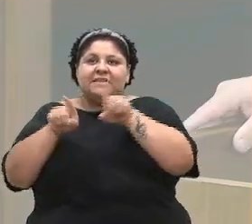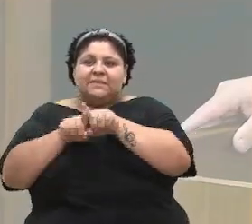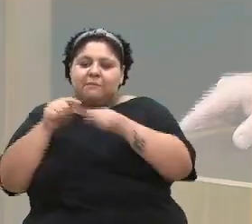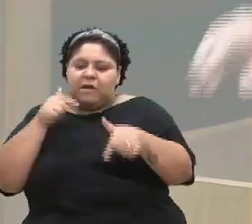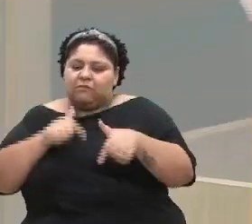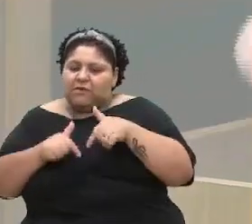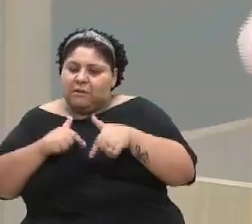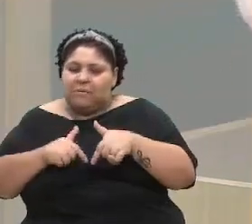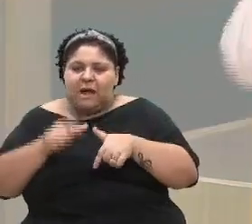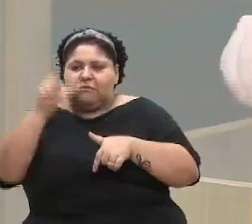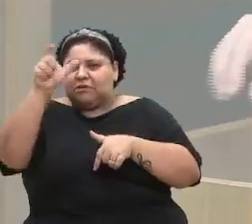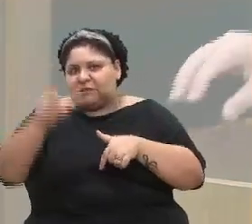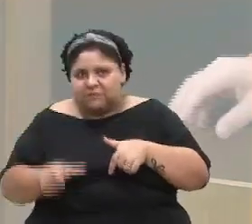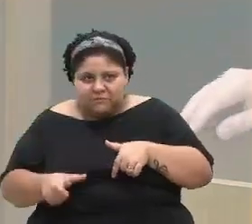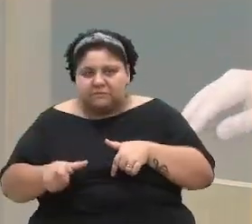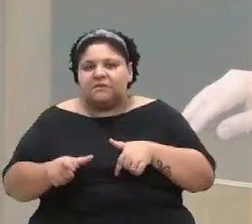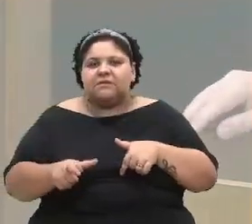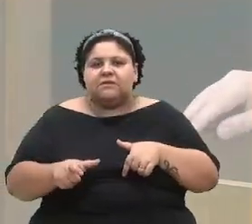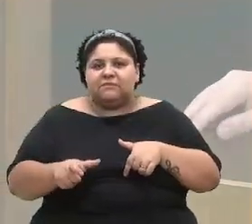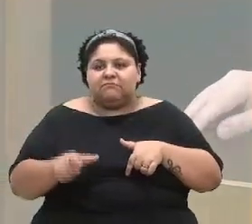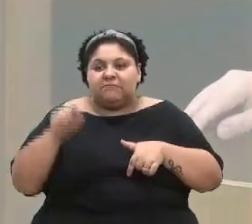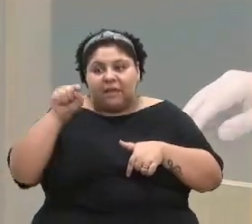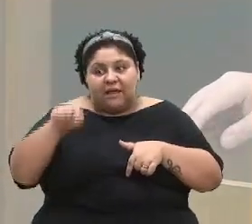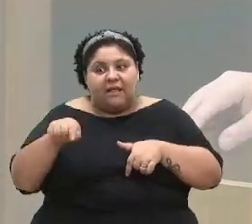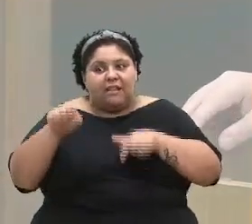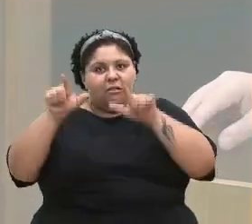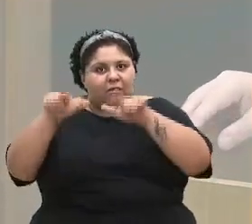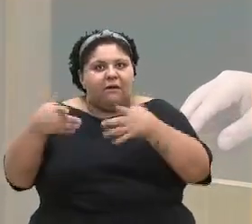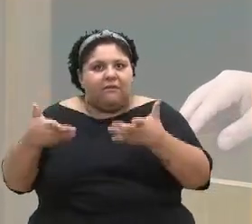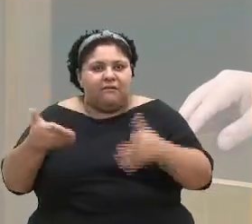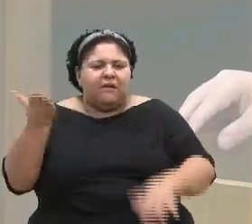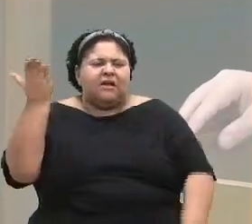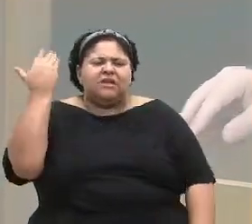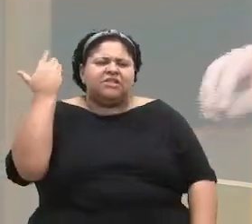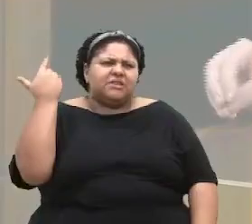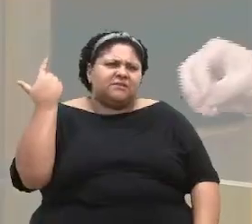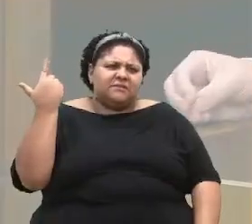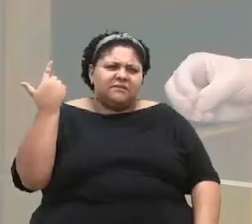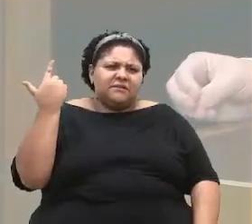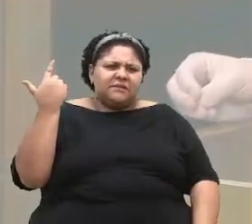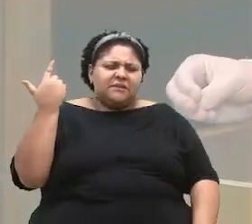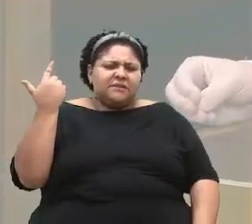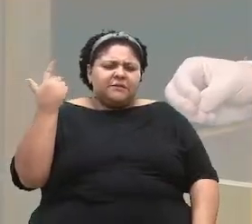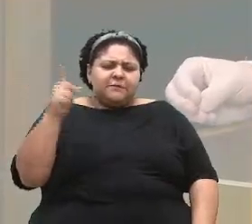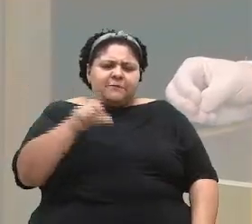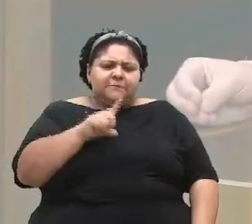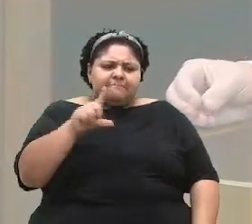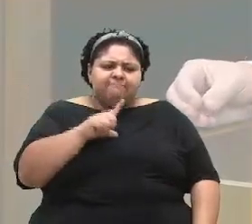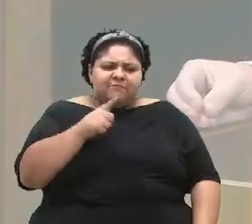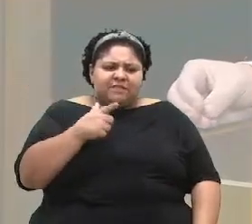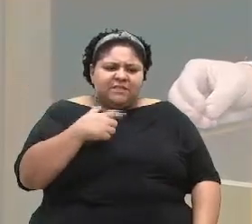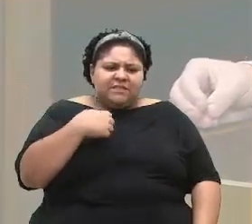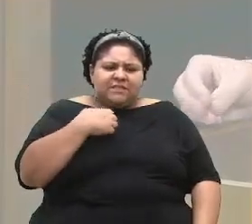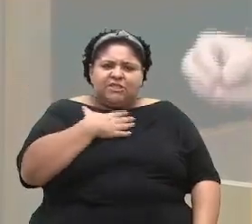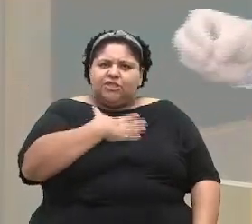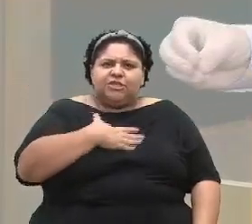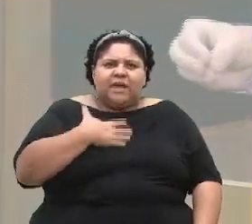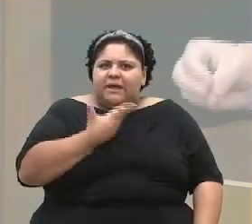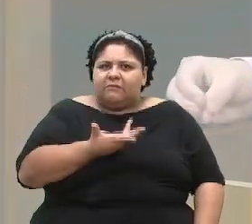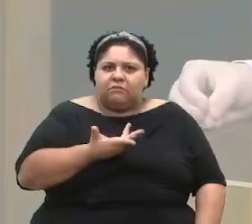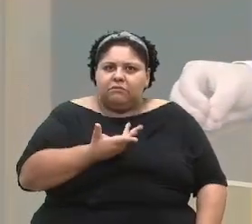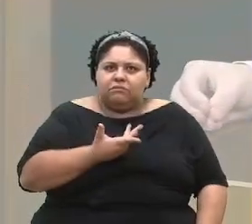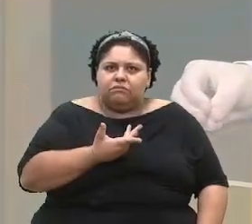moradores efetivamente naquela área. Antigamente não tinha essa modalidade e não havia